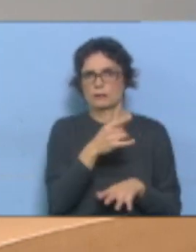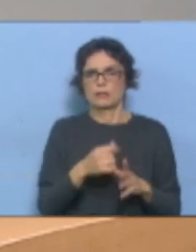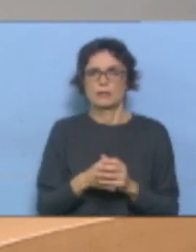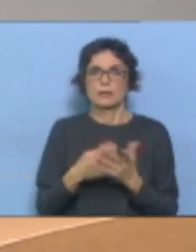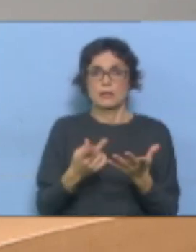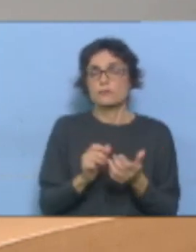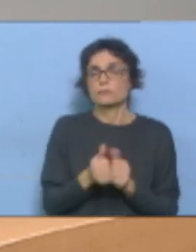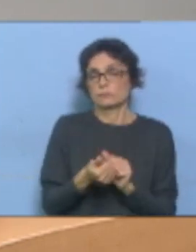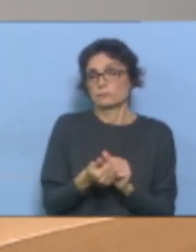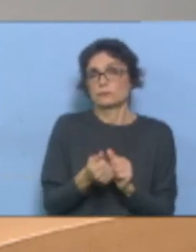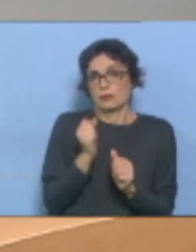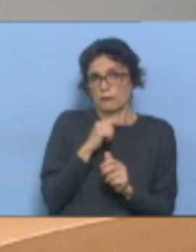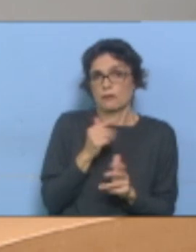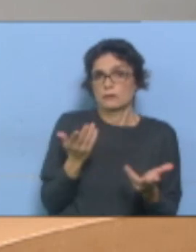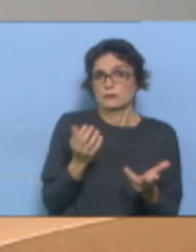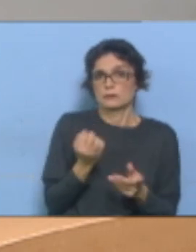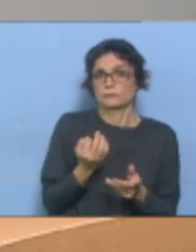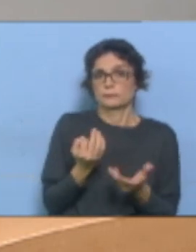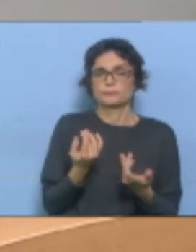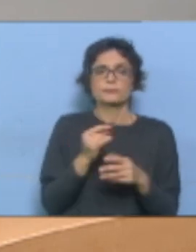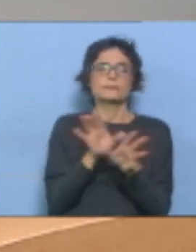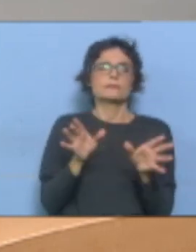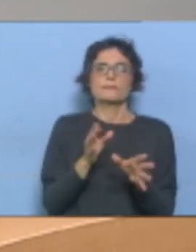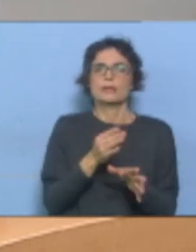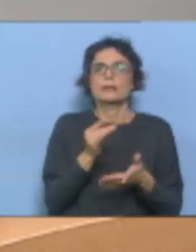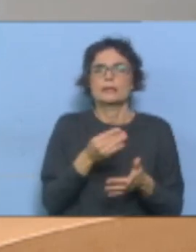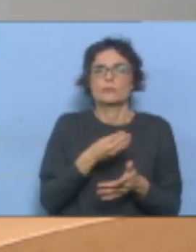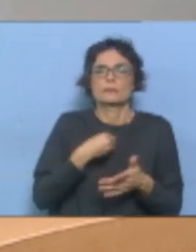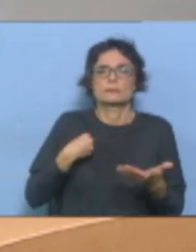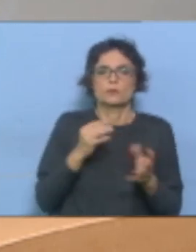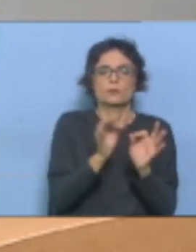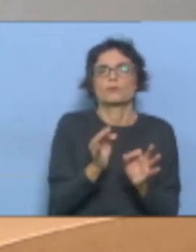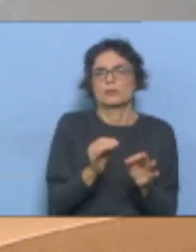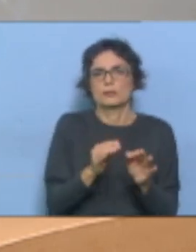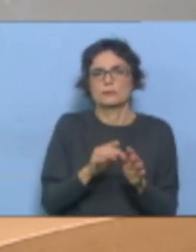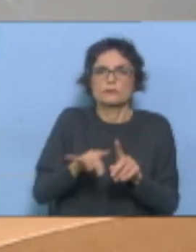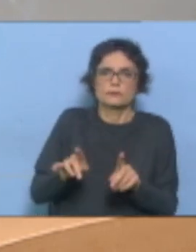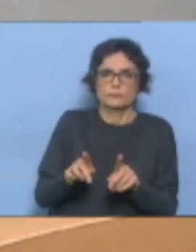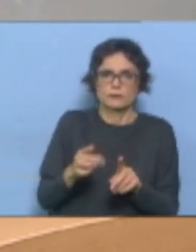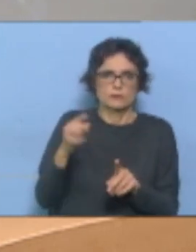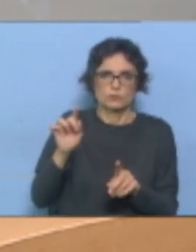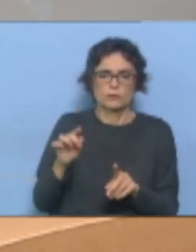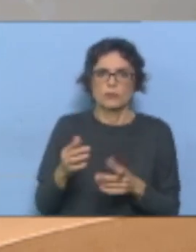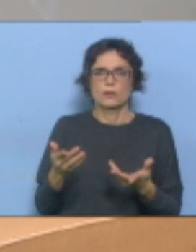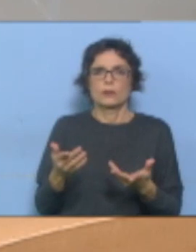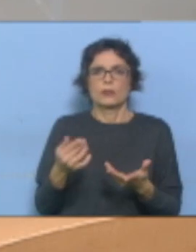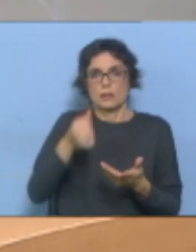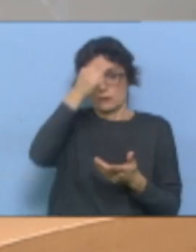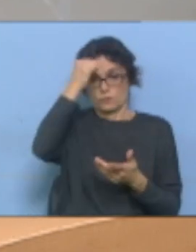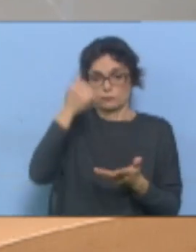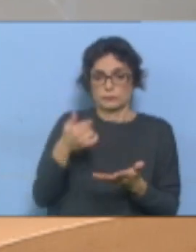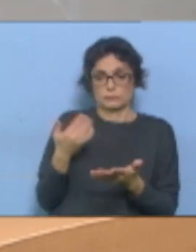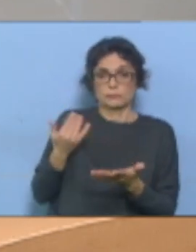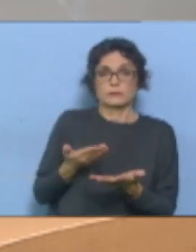temos uns cuidados de saúde à parte, e somos, como este domingo se